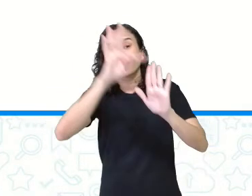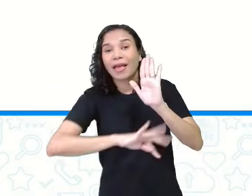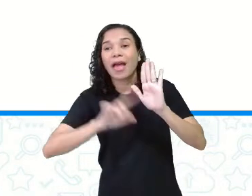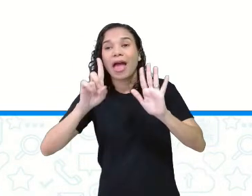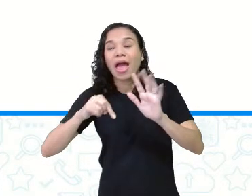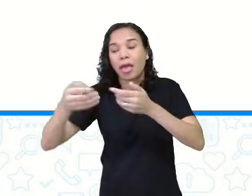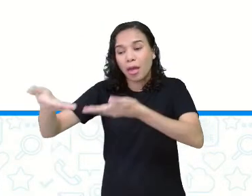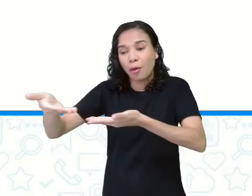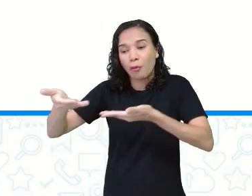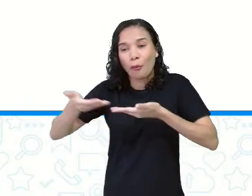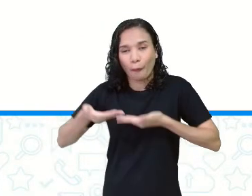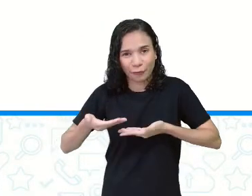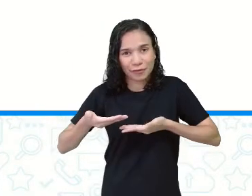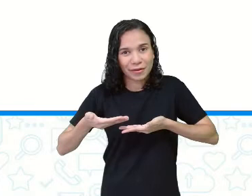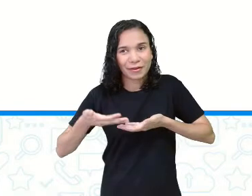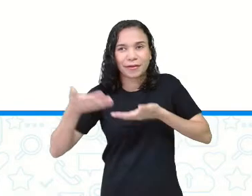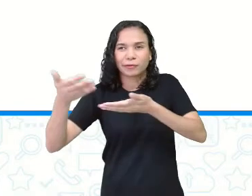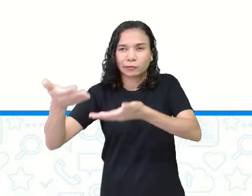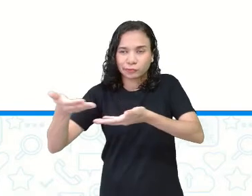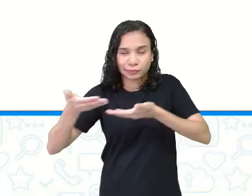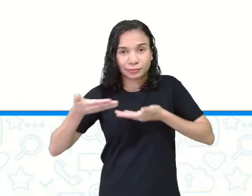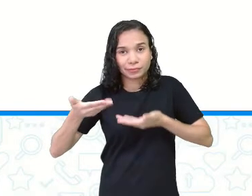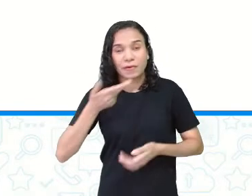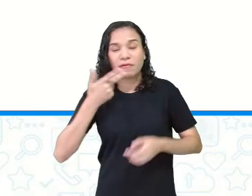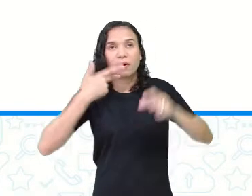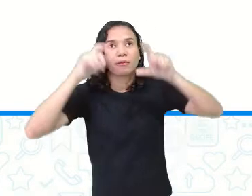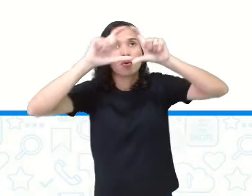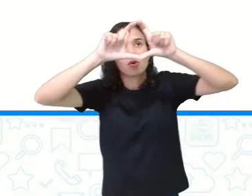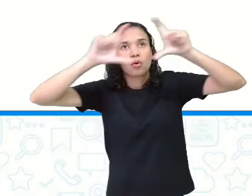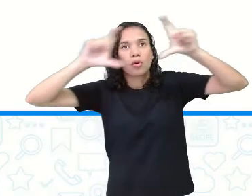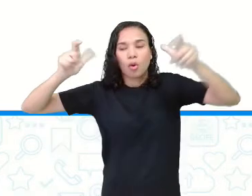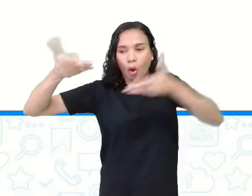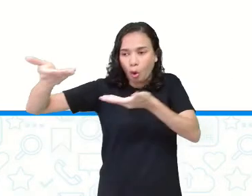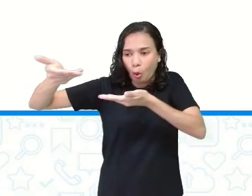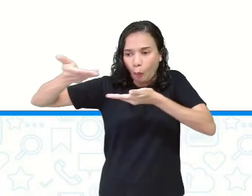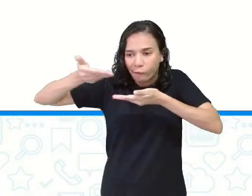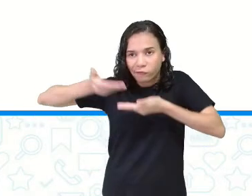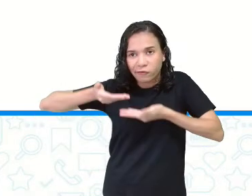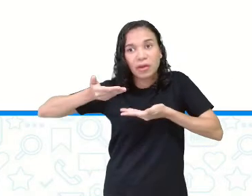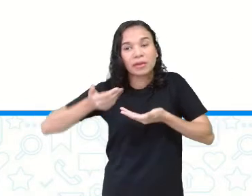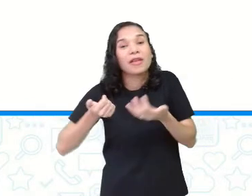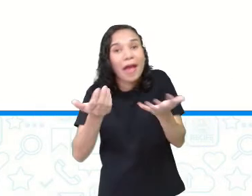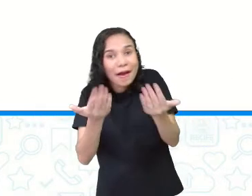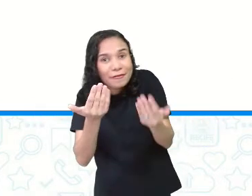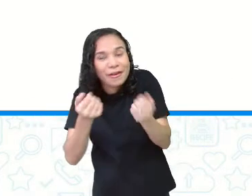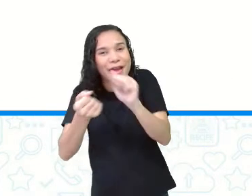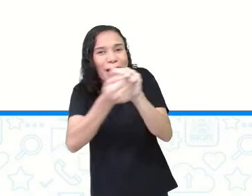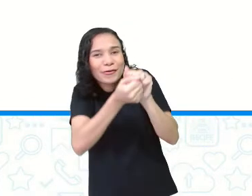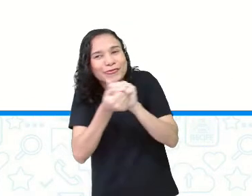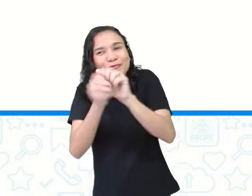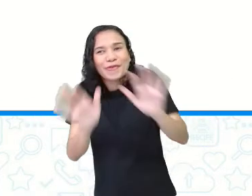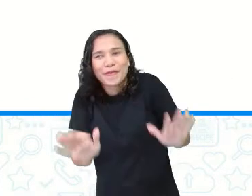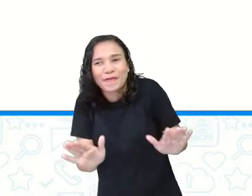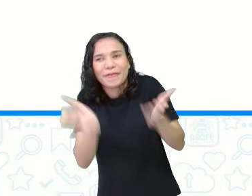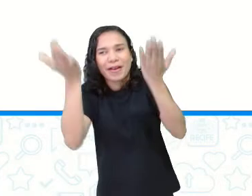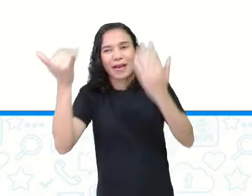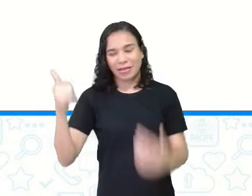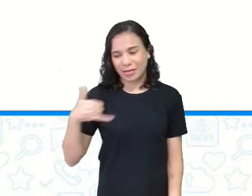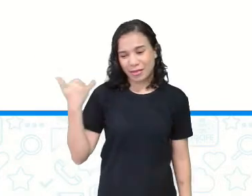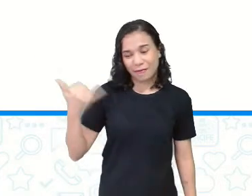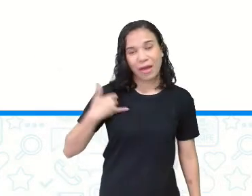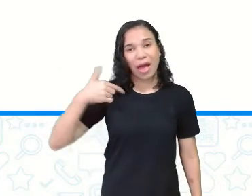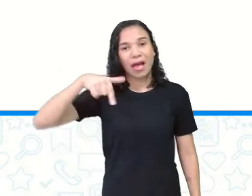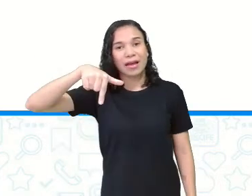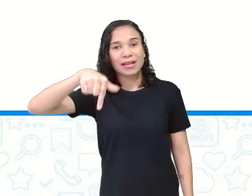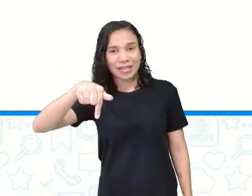um convite. E logo aí em cima eu tenho convite. Venha comemorar comigo meu aniversário